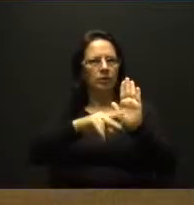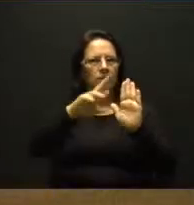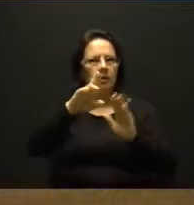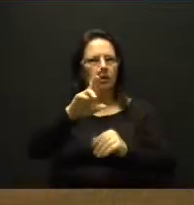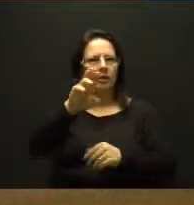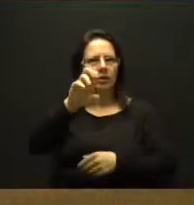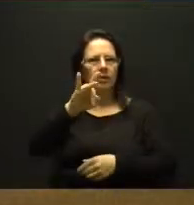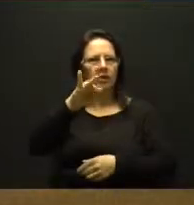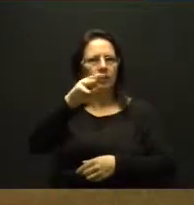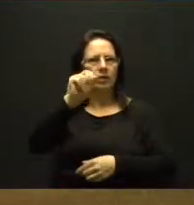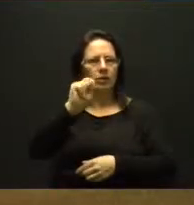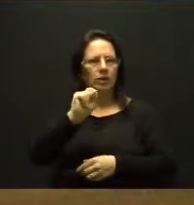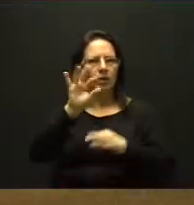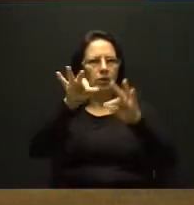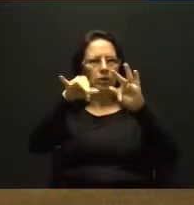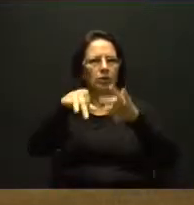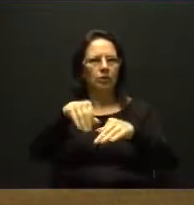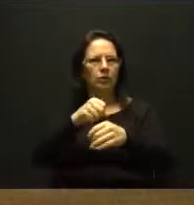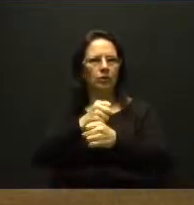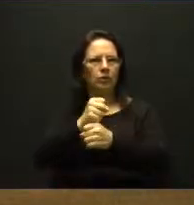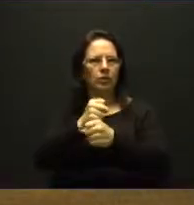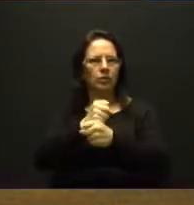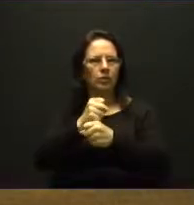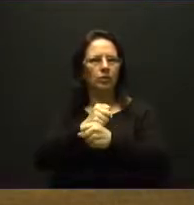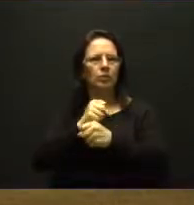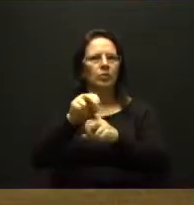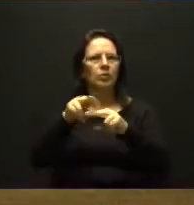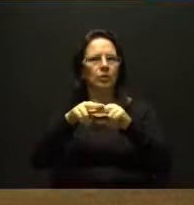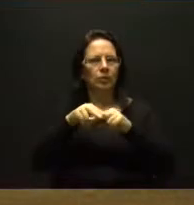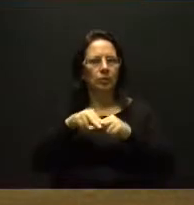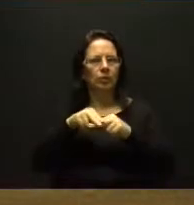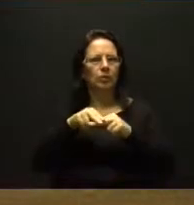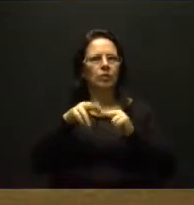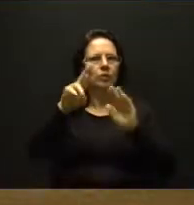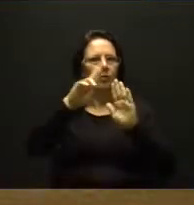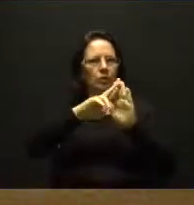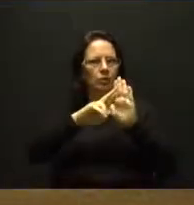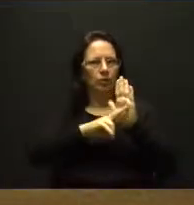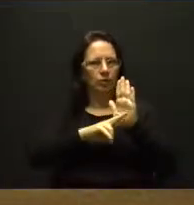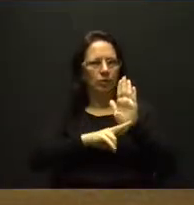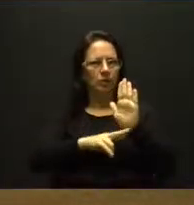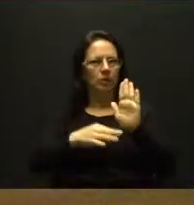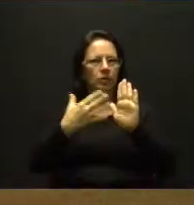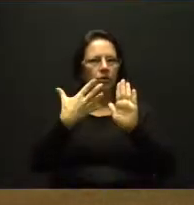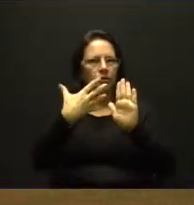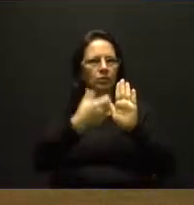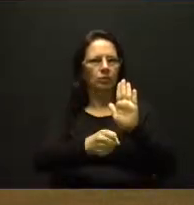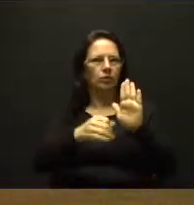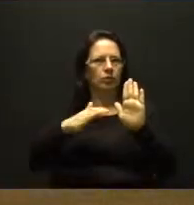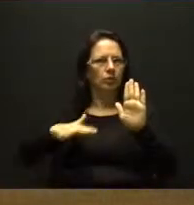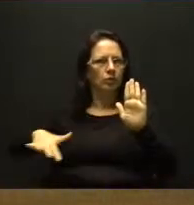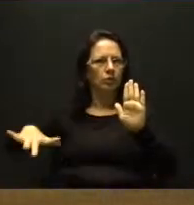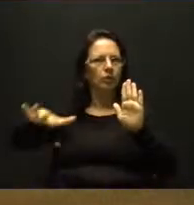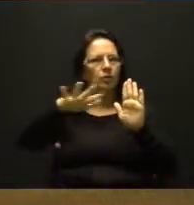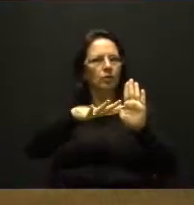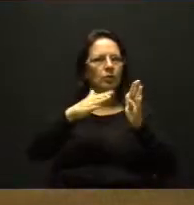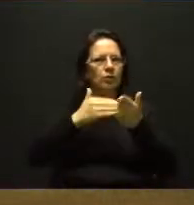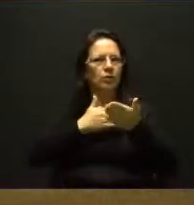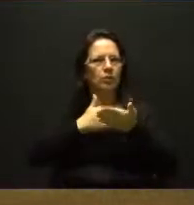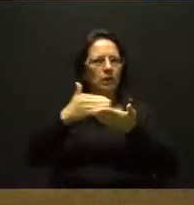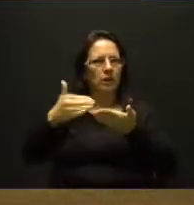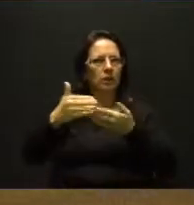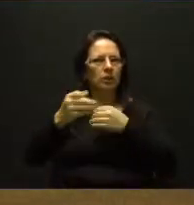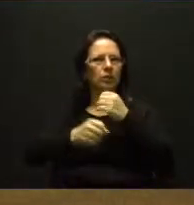é aberto somente ao final do ano e é por isso que foi objeto de requerimento deste vereador aprovado por unanimidade nessa casa no início do ano